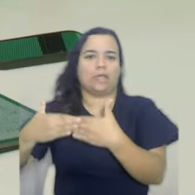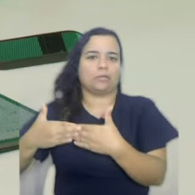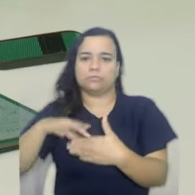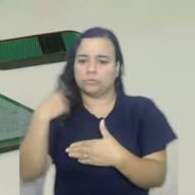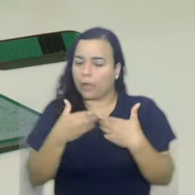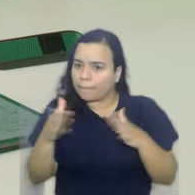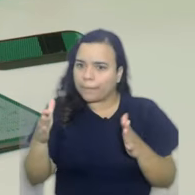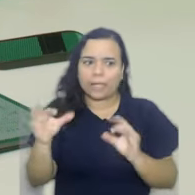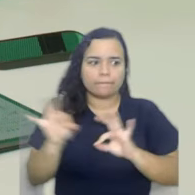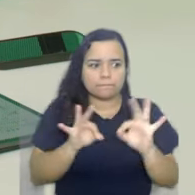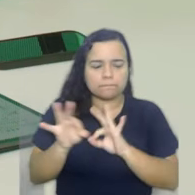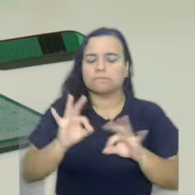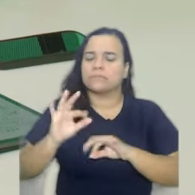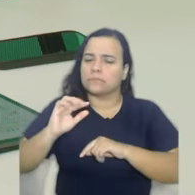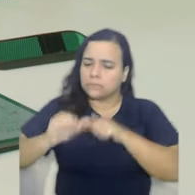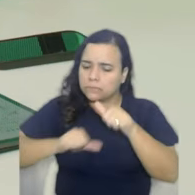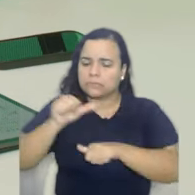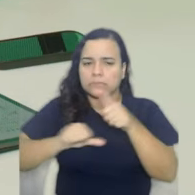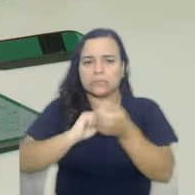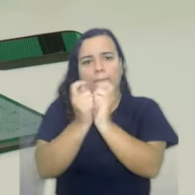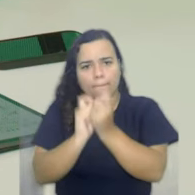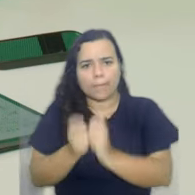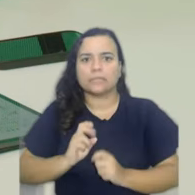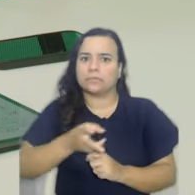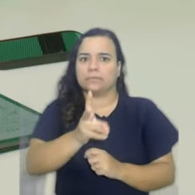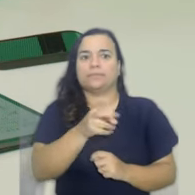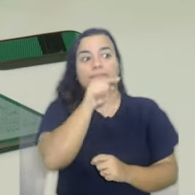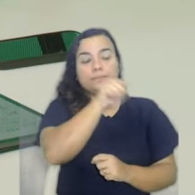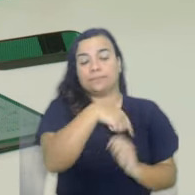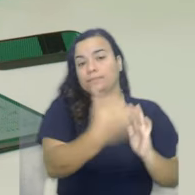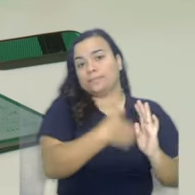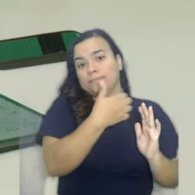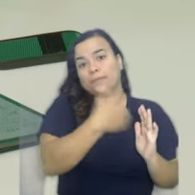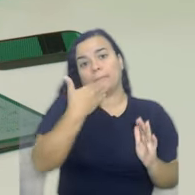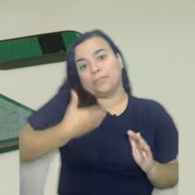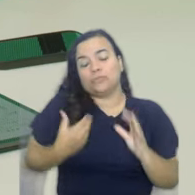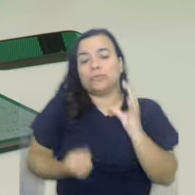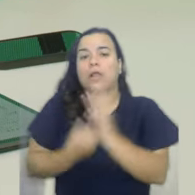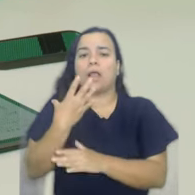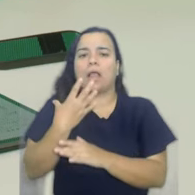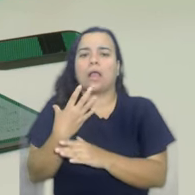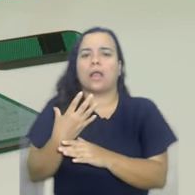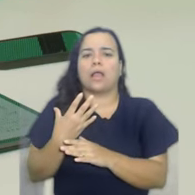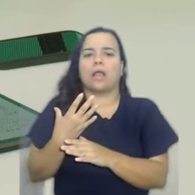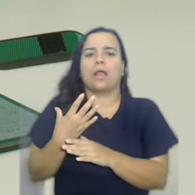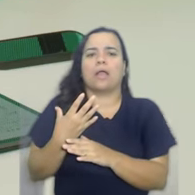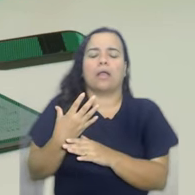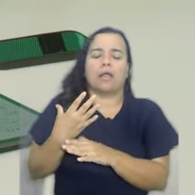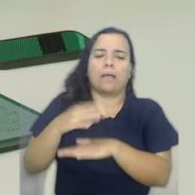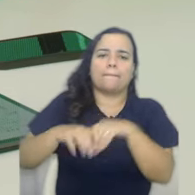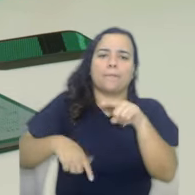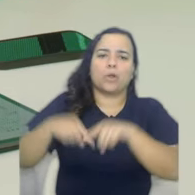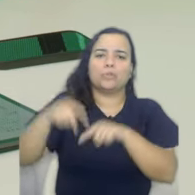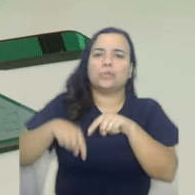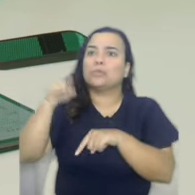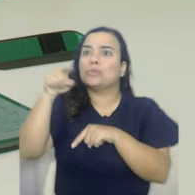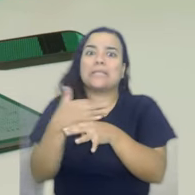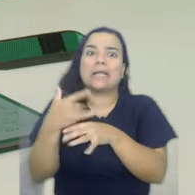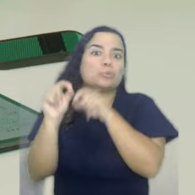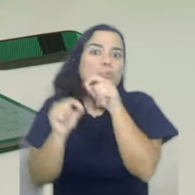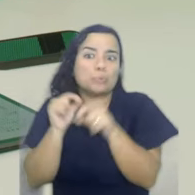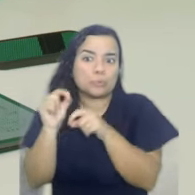cooperativa pediu para nós para criar um produto que ela ia se instalar numa cidade e não sabia o que ela ia encontrar lá então assim o que que eu vou